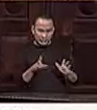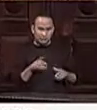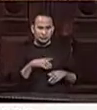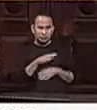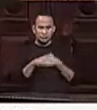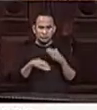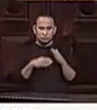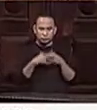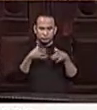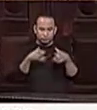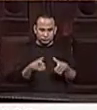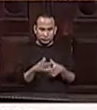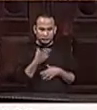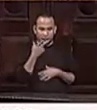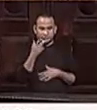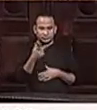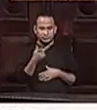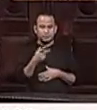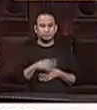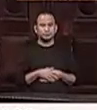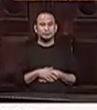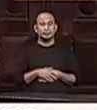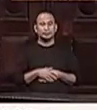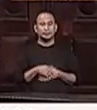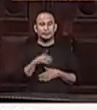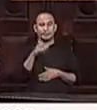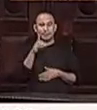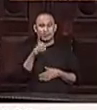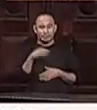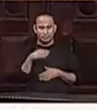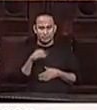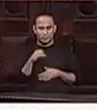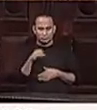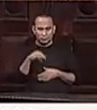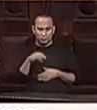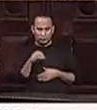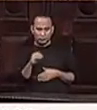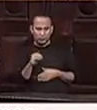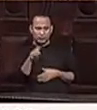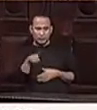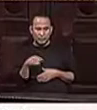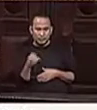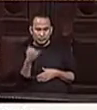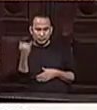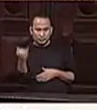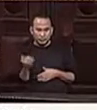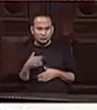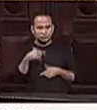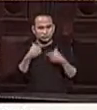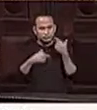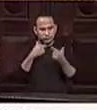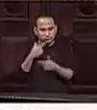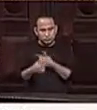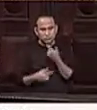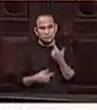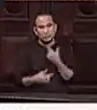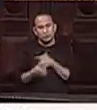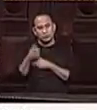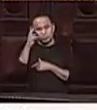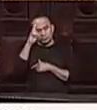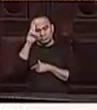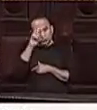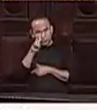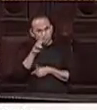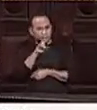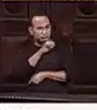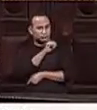as Américas, declarado patrimônio da humanidade. Portanto, é um momento importante da luta da memória do povo negro no Rio de Janeiro, mas